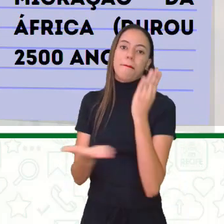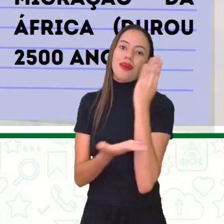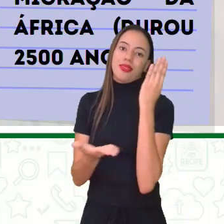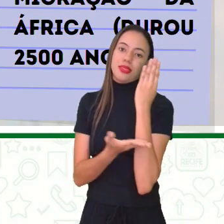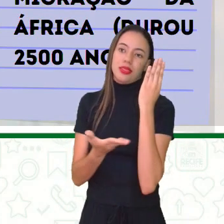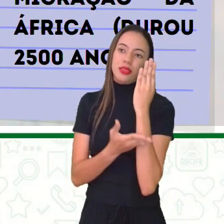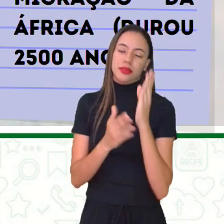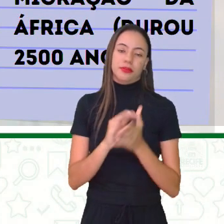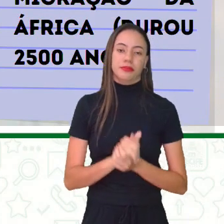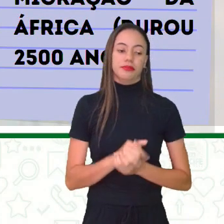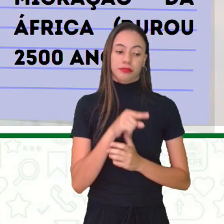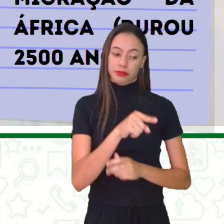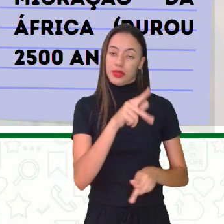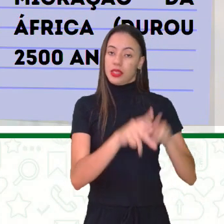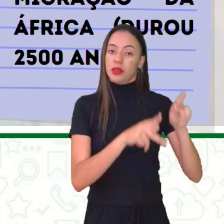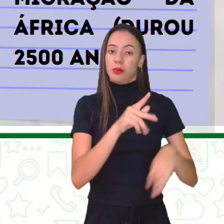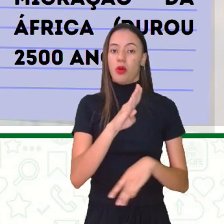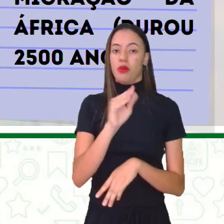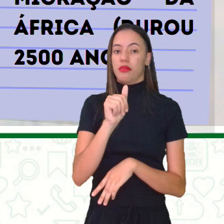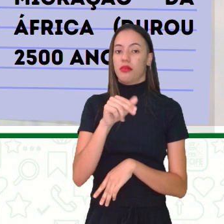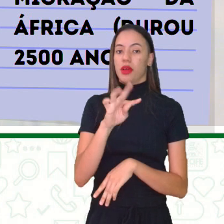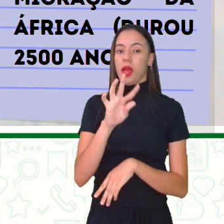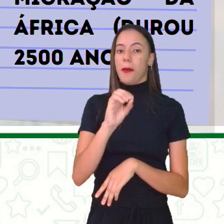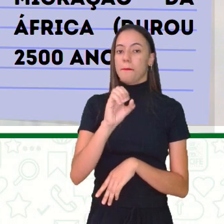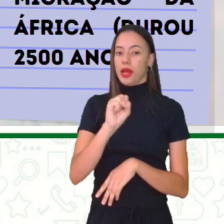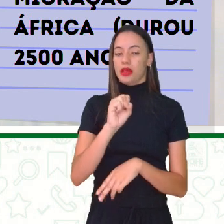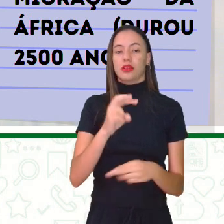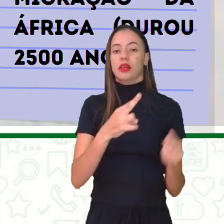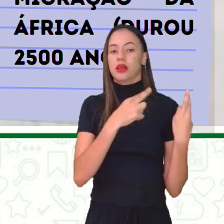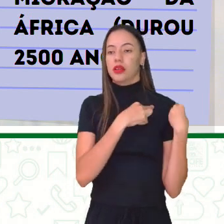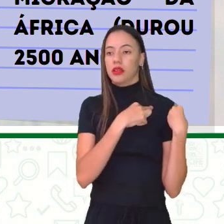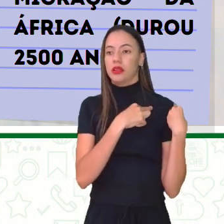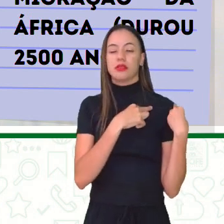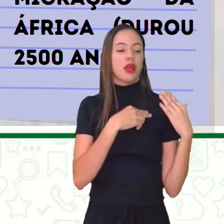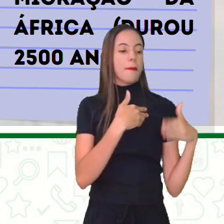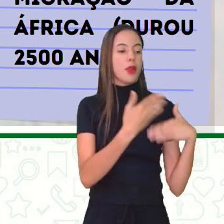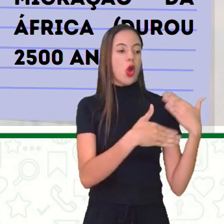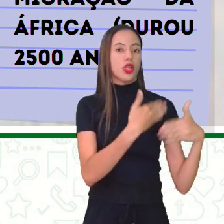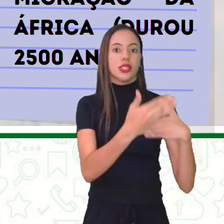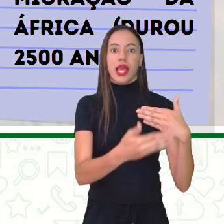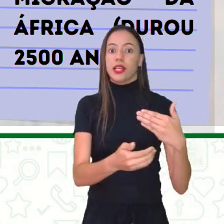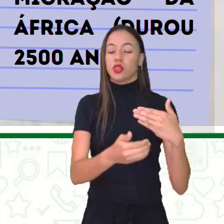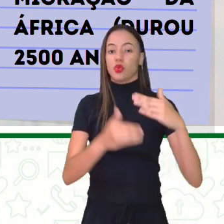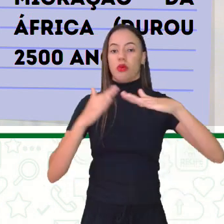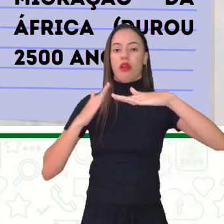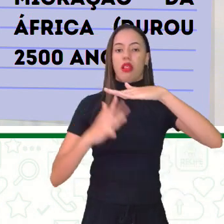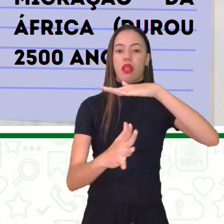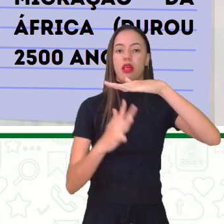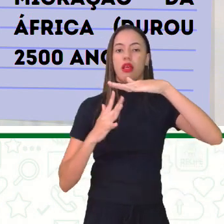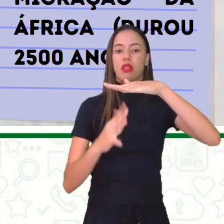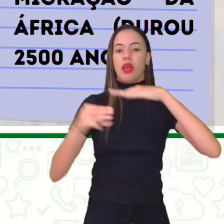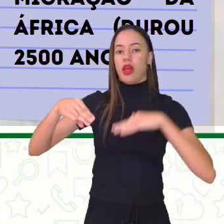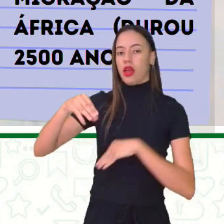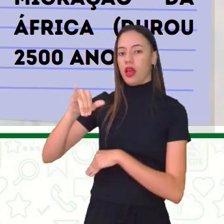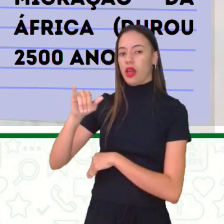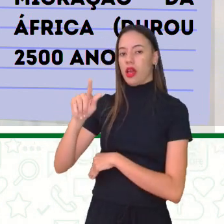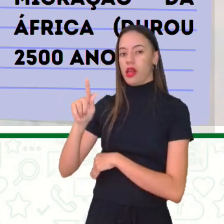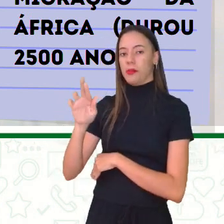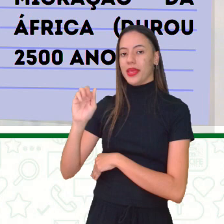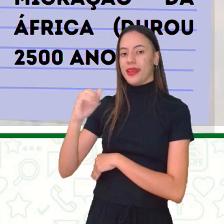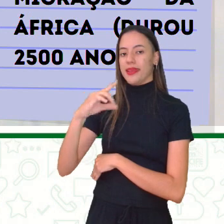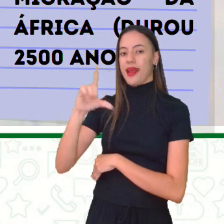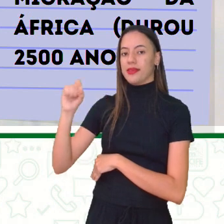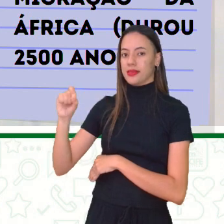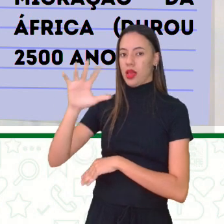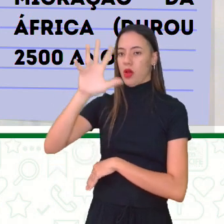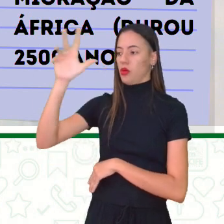né, eles também são responsáveis pelo maior processo de migração da África, né? Então eles vão passar